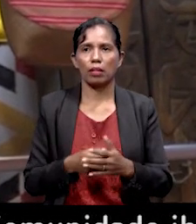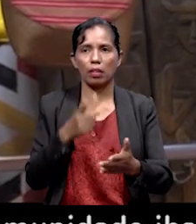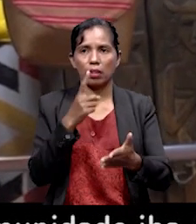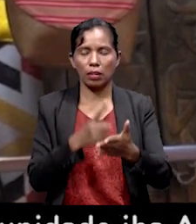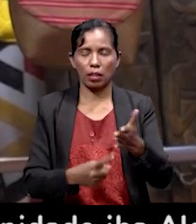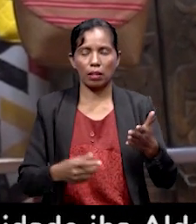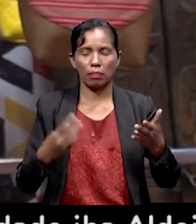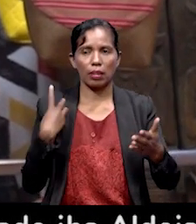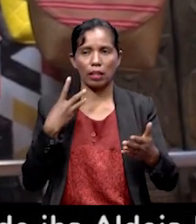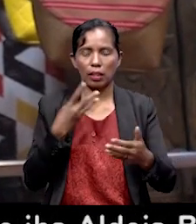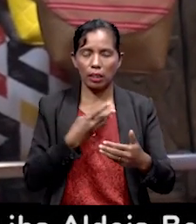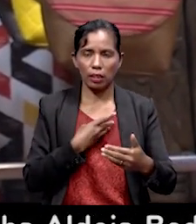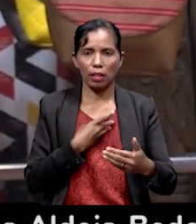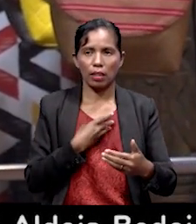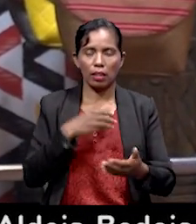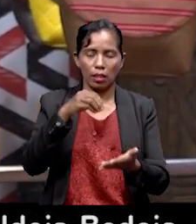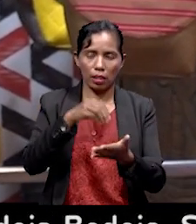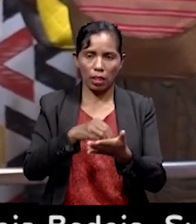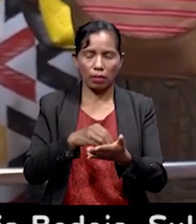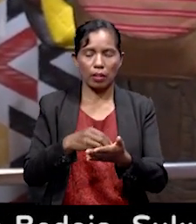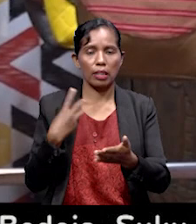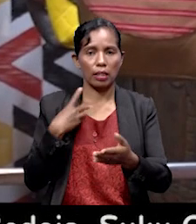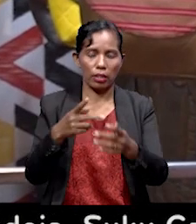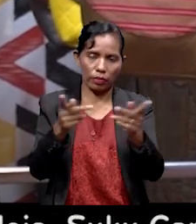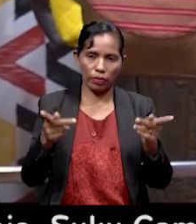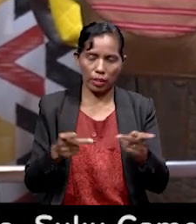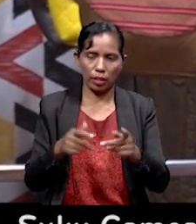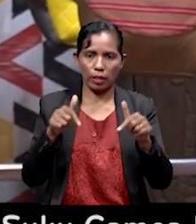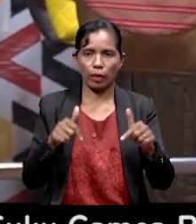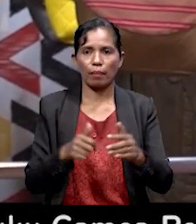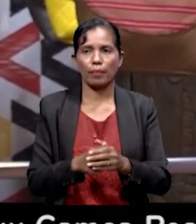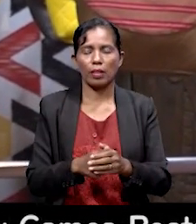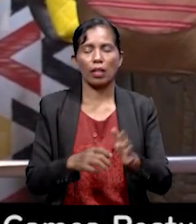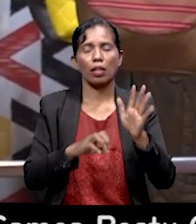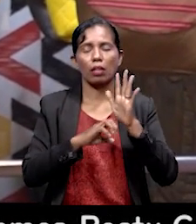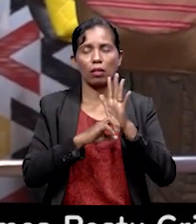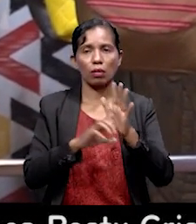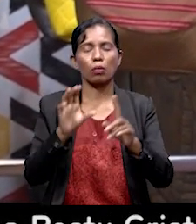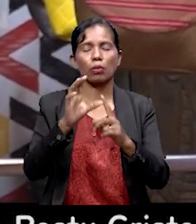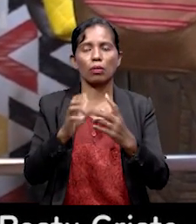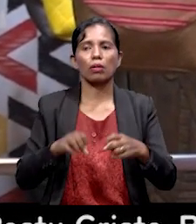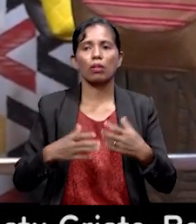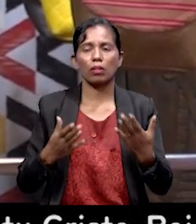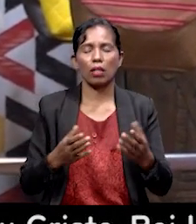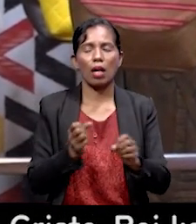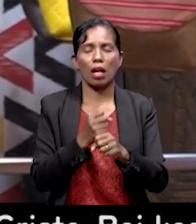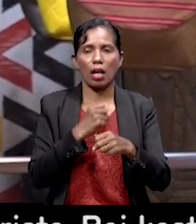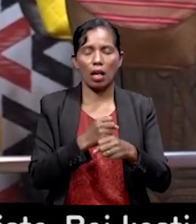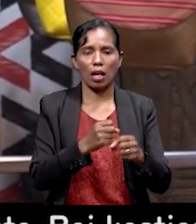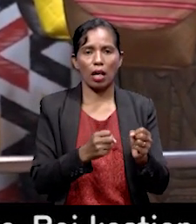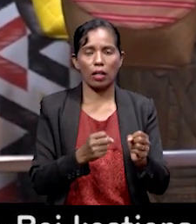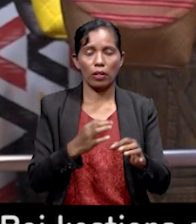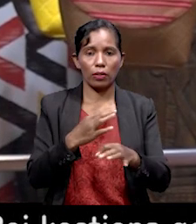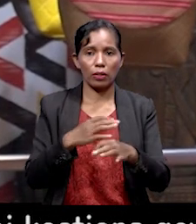kita ita tau ia hita ni pavilion lara por exemplo kona ba kultura ni rasi ko sa proses halo tais i depois